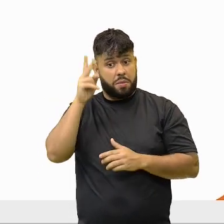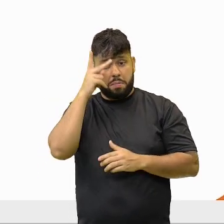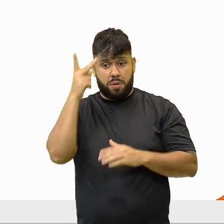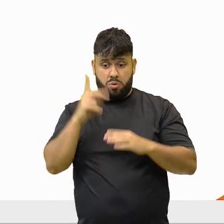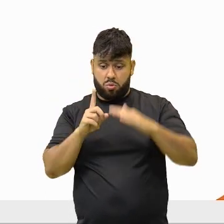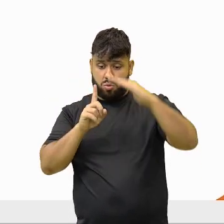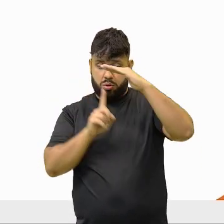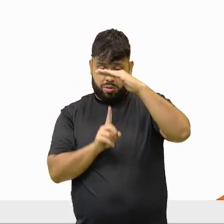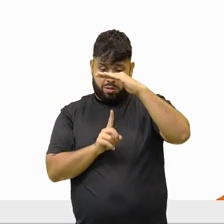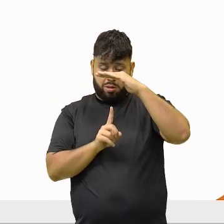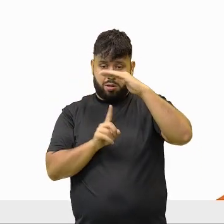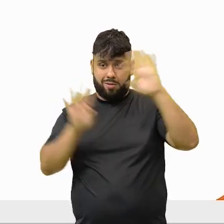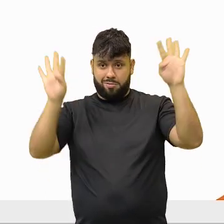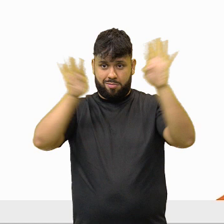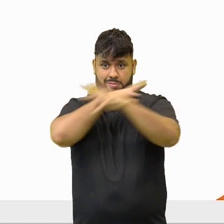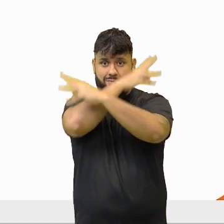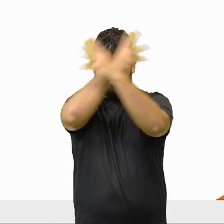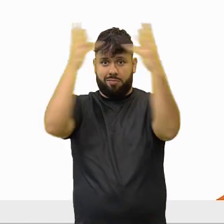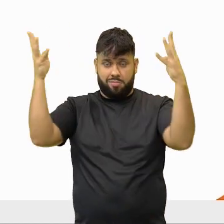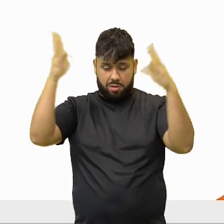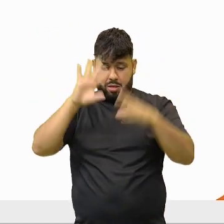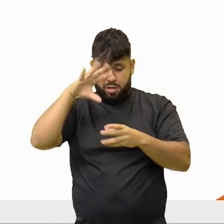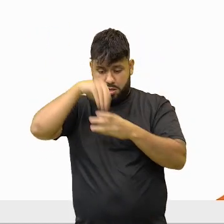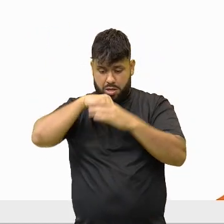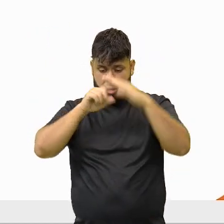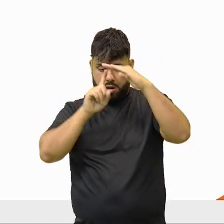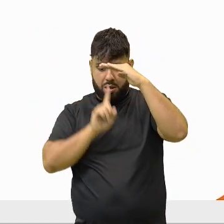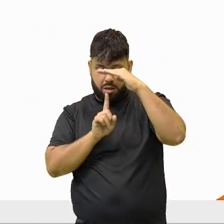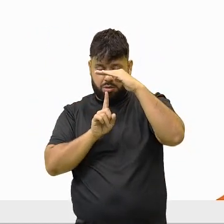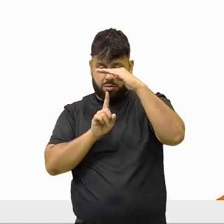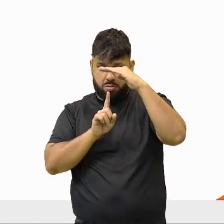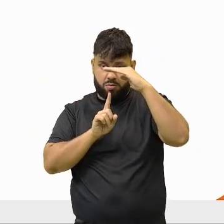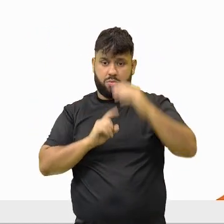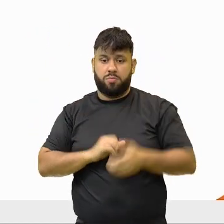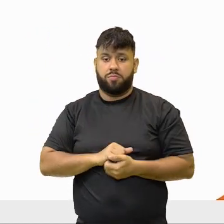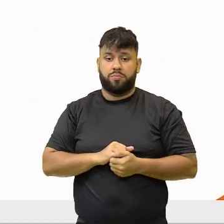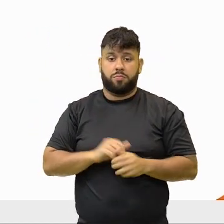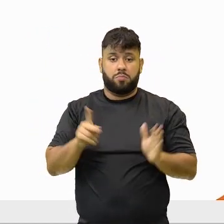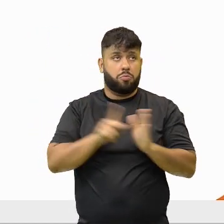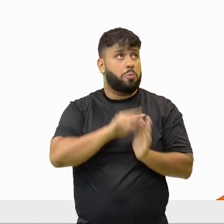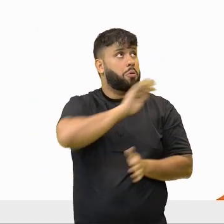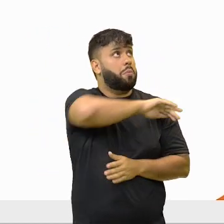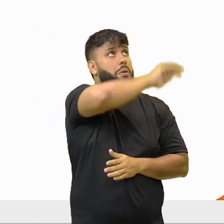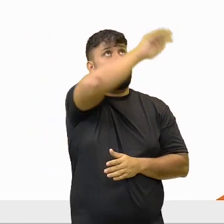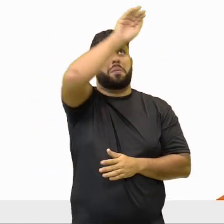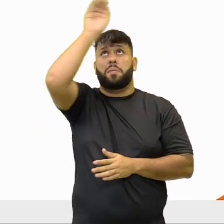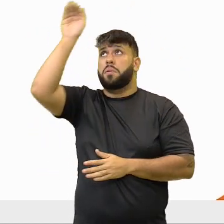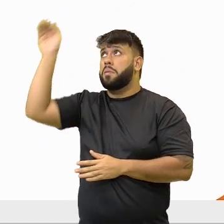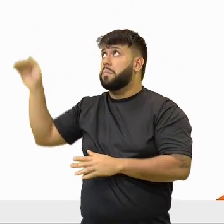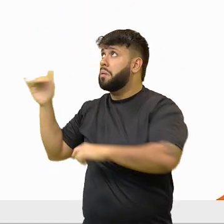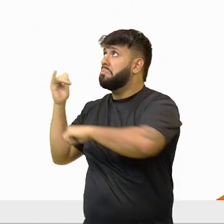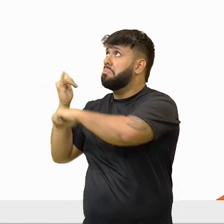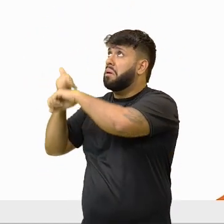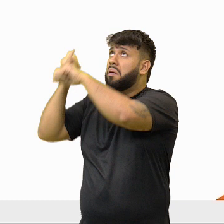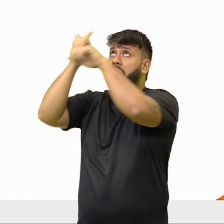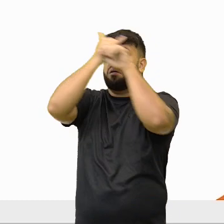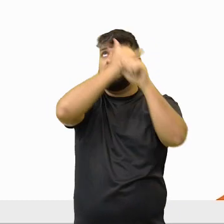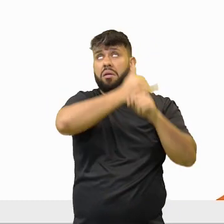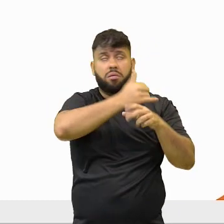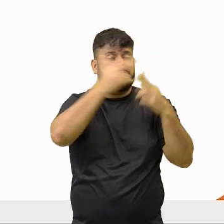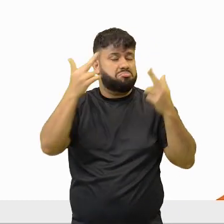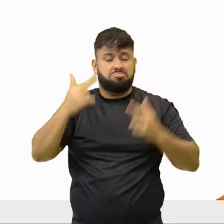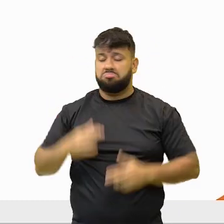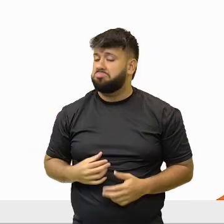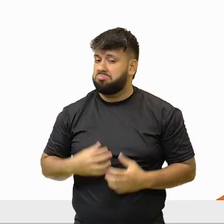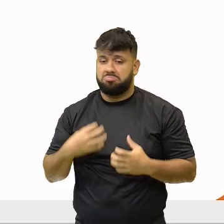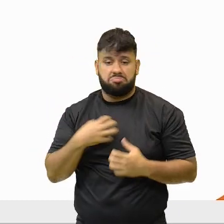da gaiola, dentro do condutor, dentro de qualquer coisa circulada por um material metálico, não vai sofrer